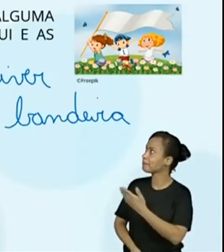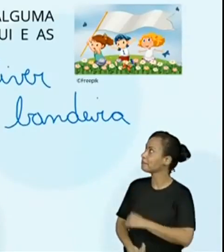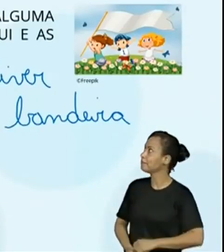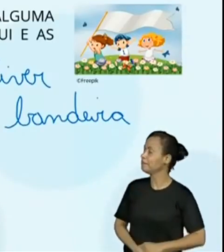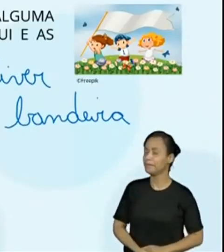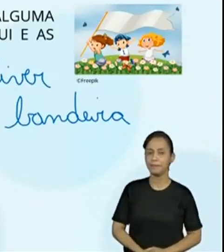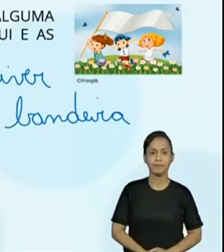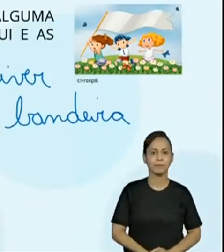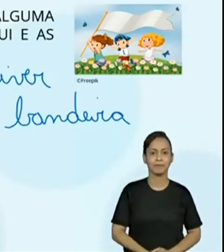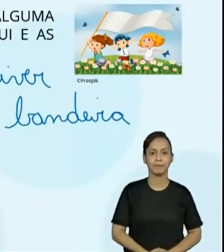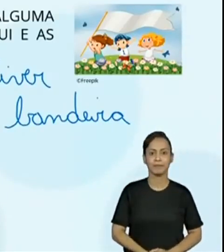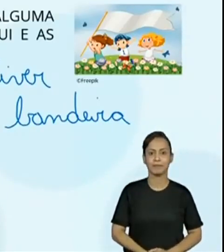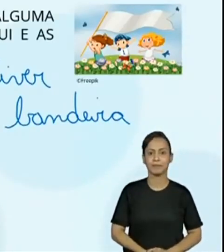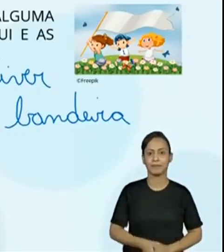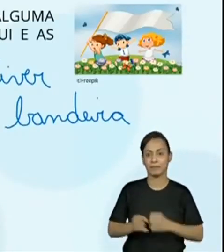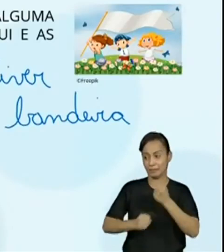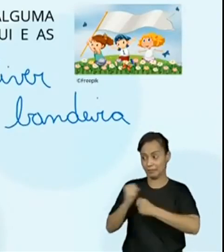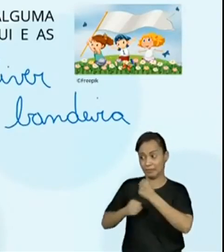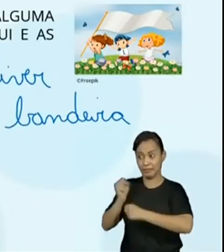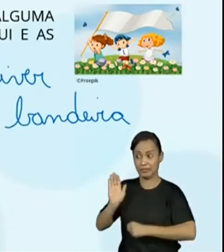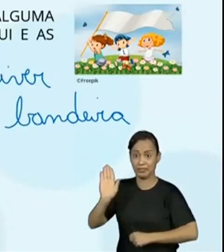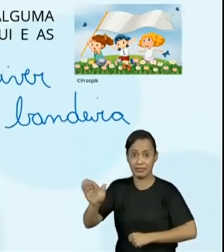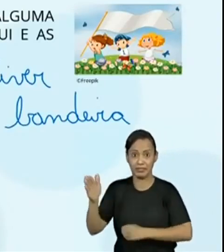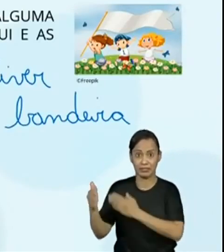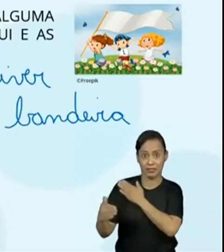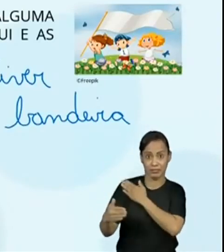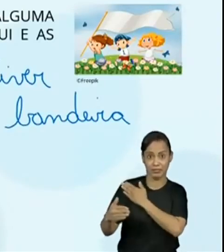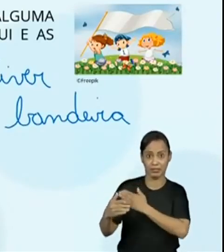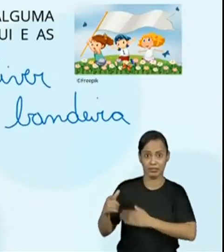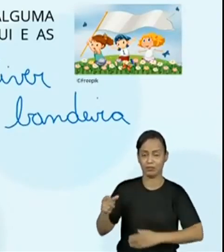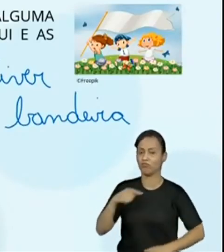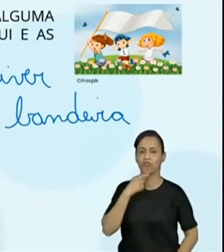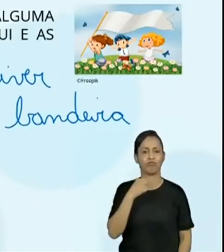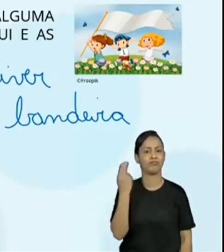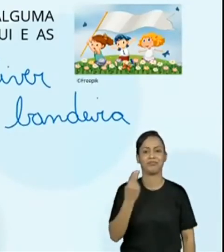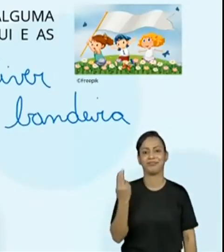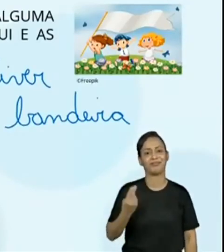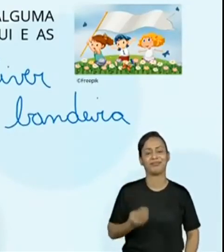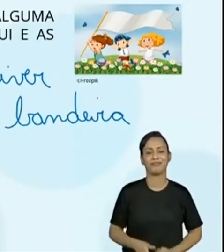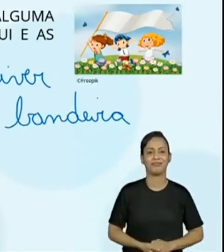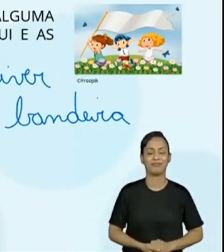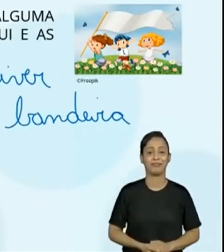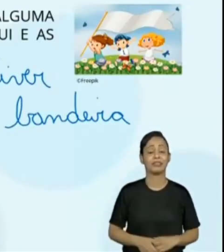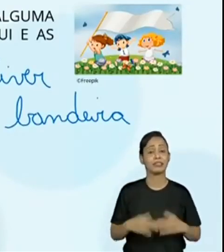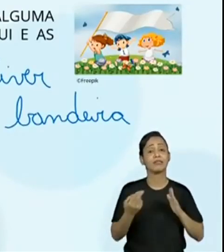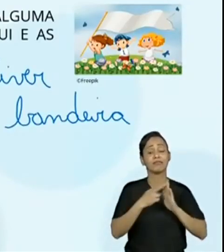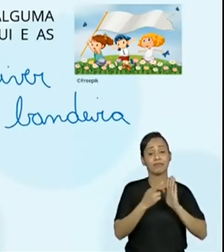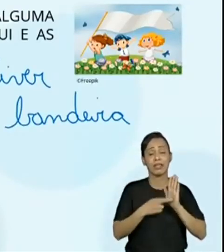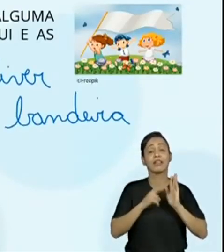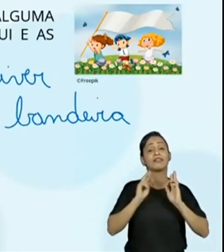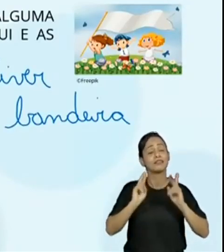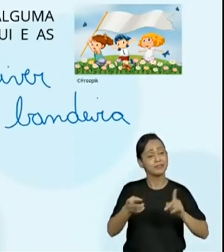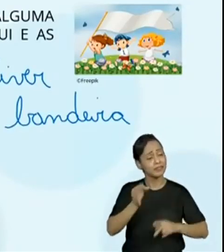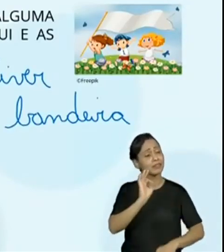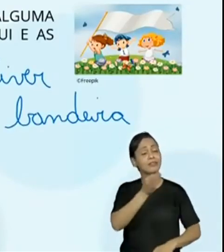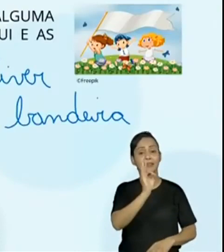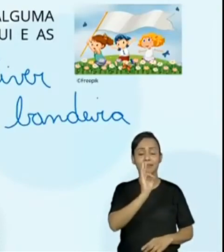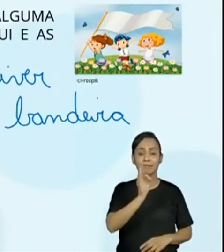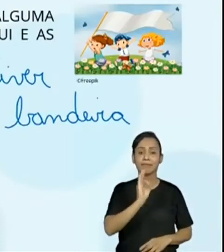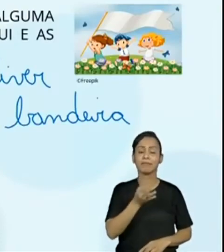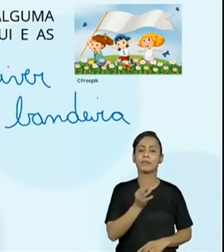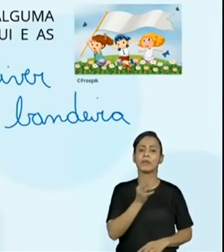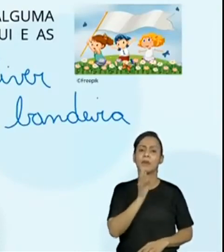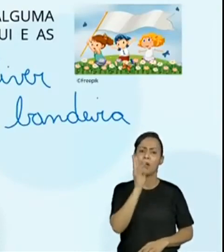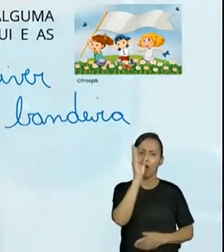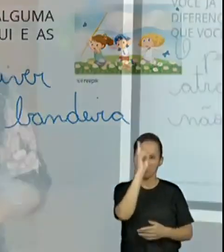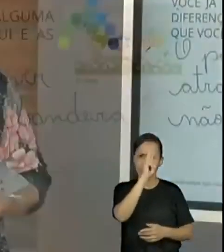Ser pego. Esta é uma regra que algumas pessoas brincam e que não apareceu na nossa regra aqui,